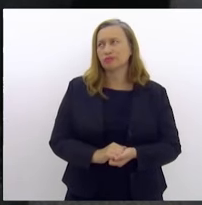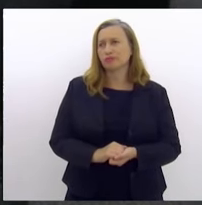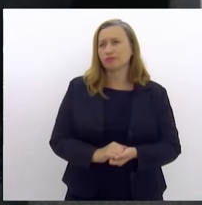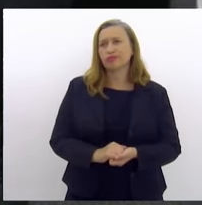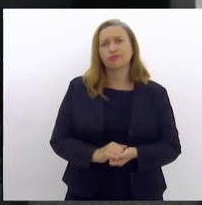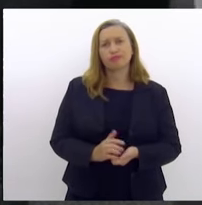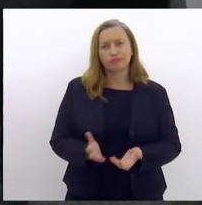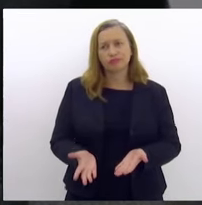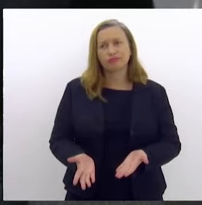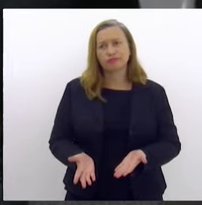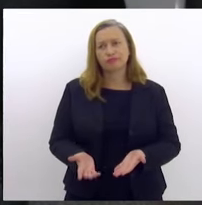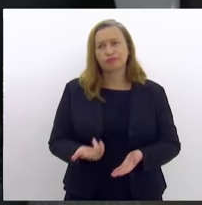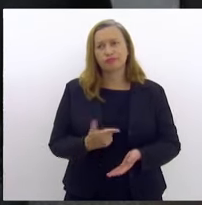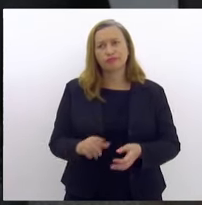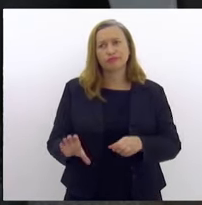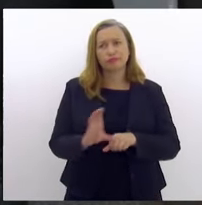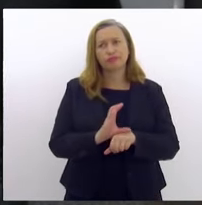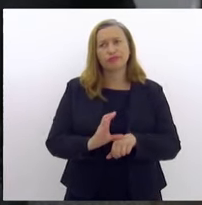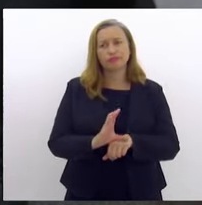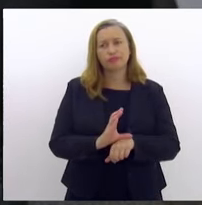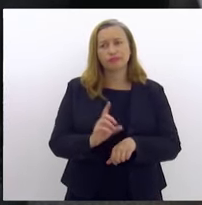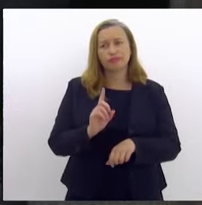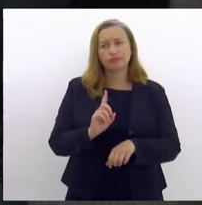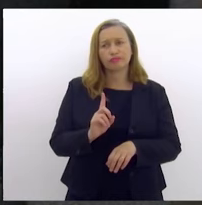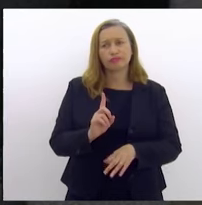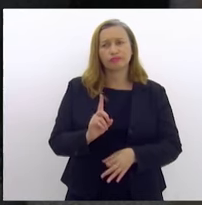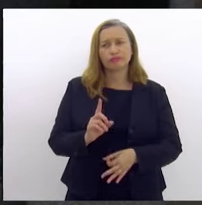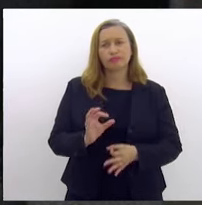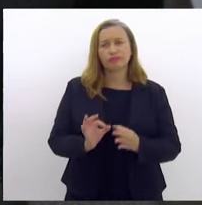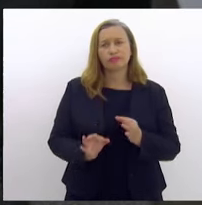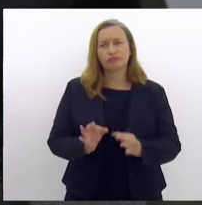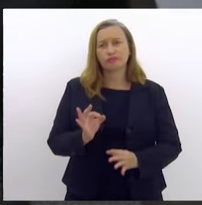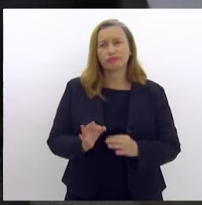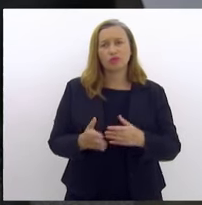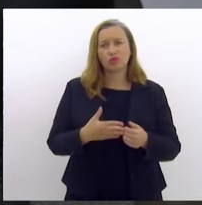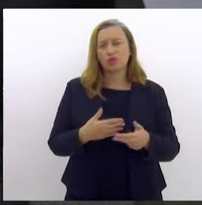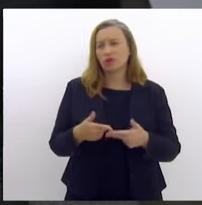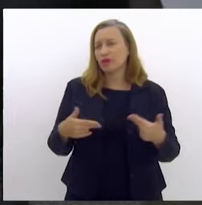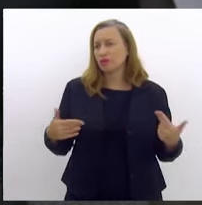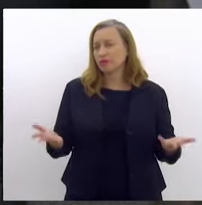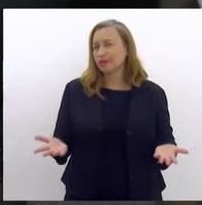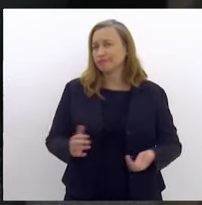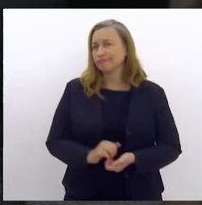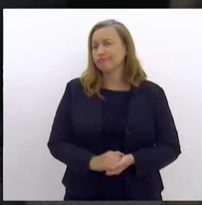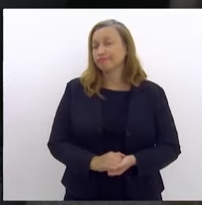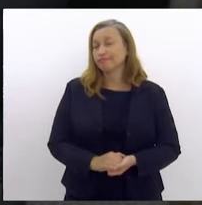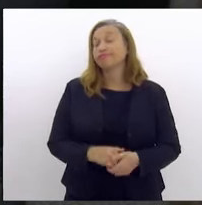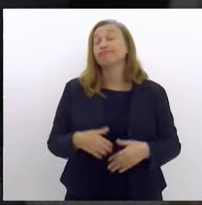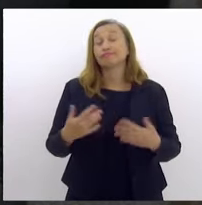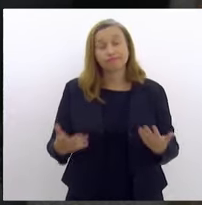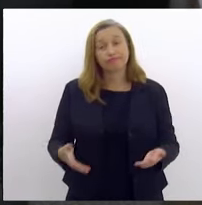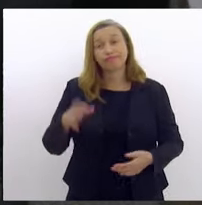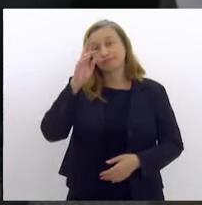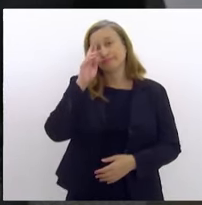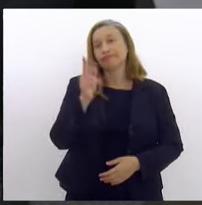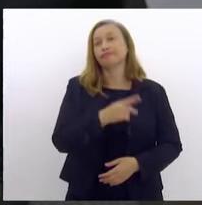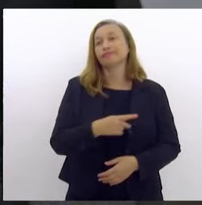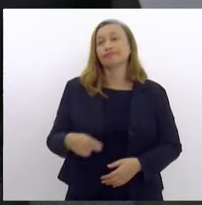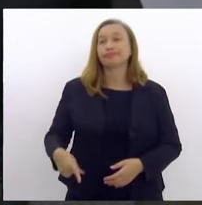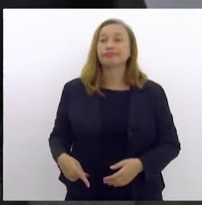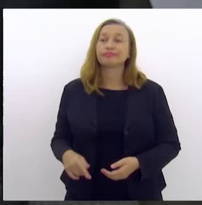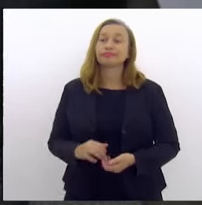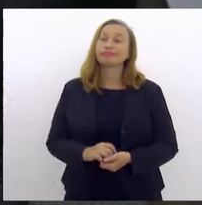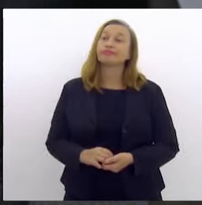seria inconstitucional, injurídico, qualquer qualificação. Então, senhor presidente, eu